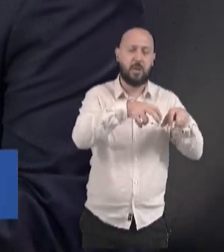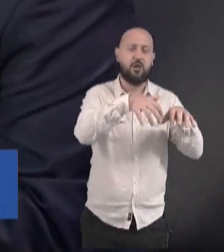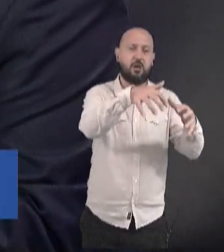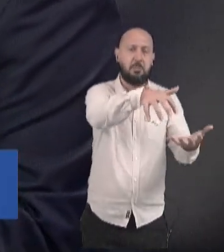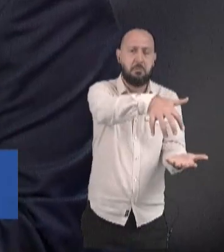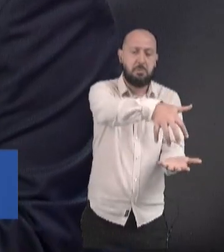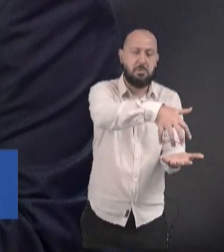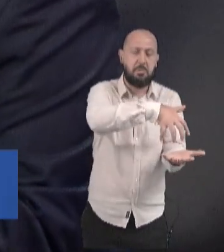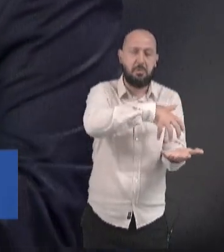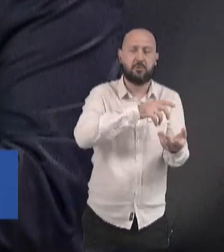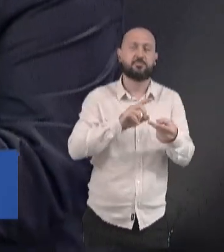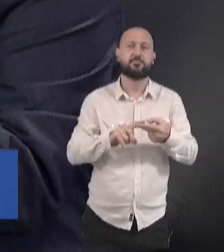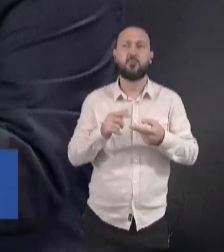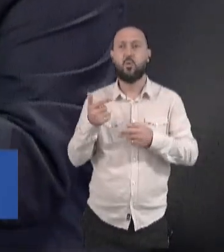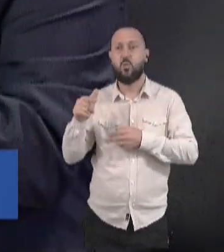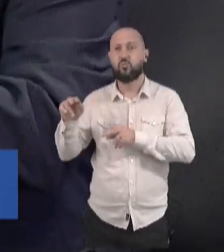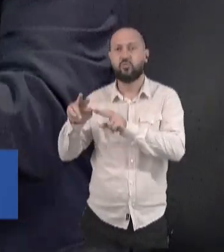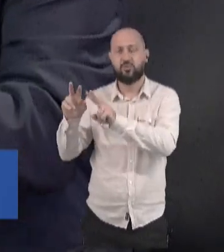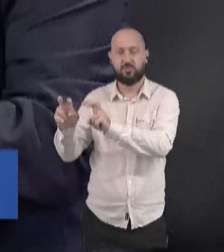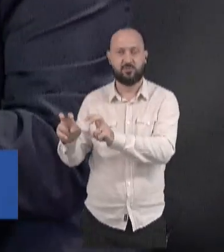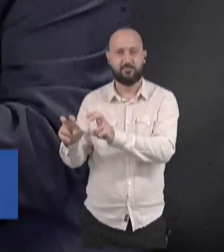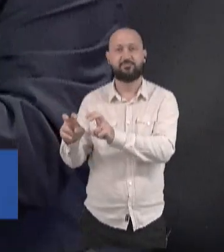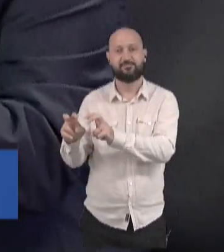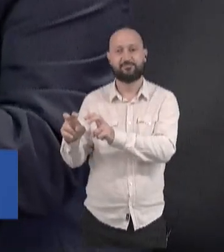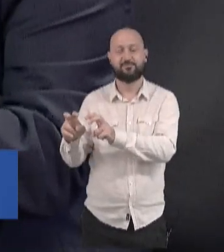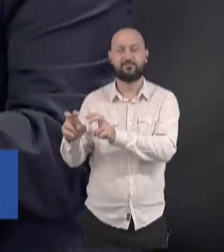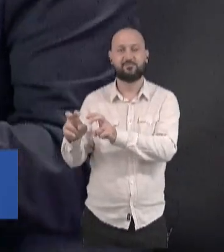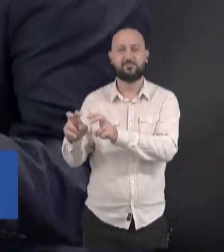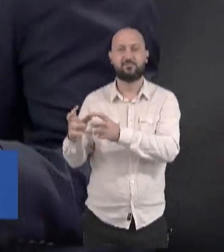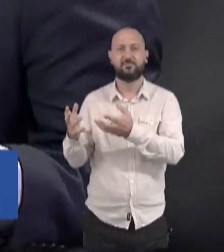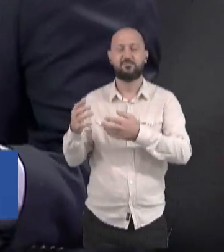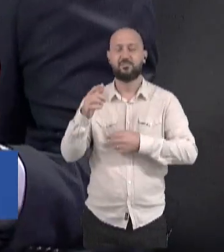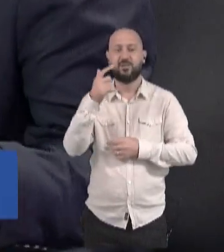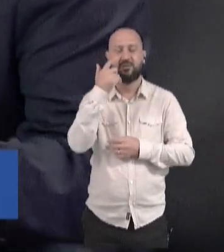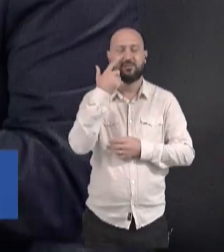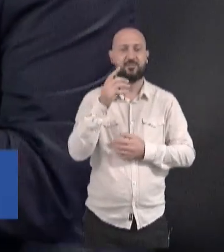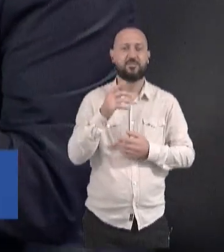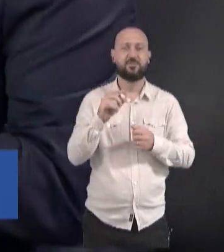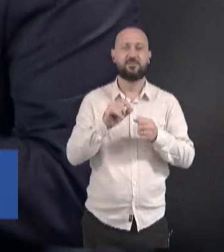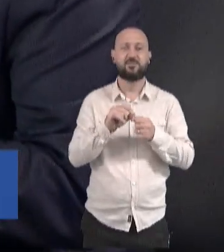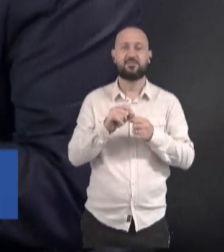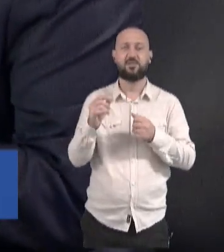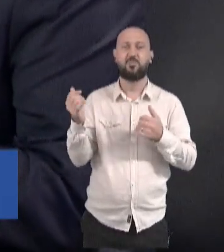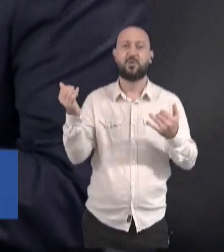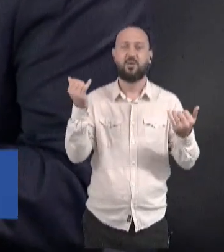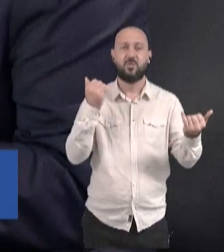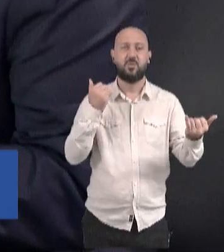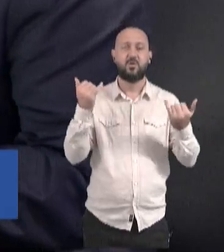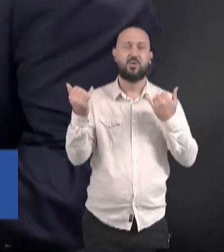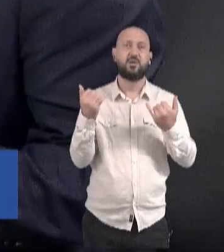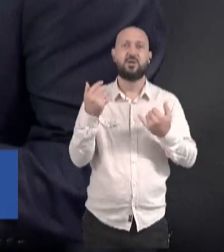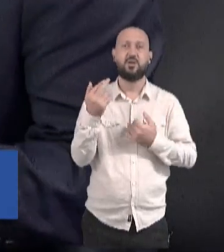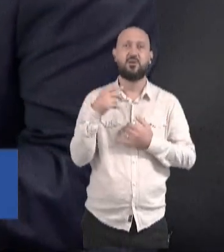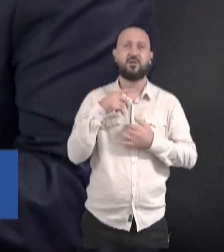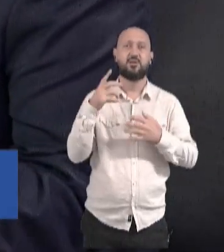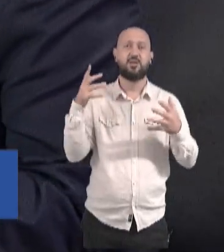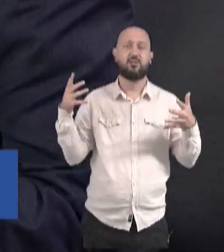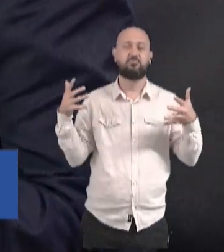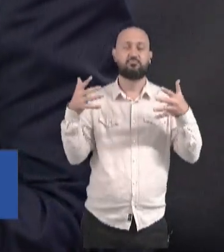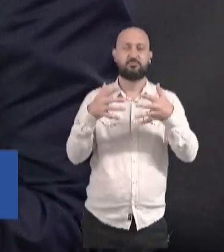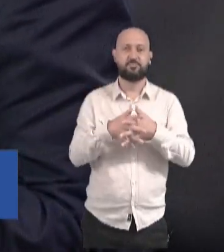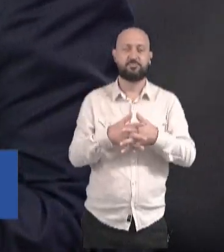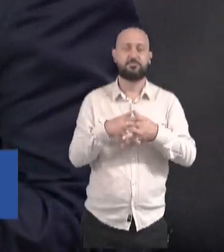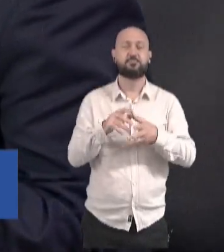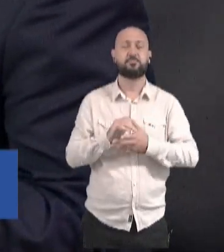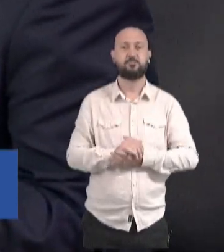Quem gosta de outros temas acaba... E você fazer uma comunicação como essa, que é